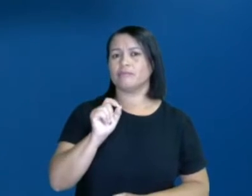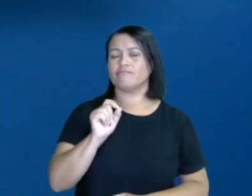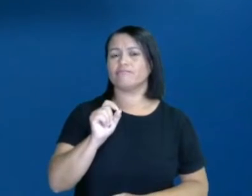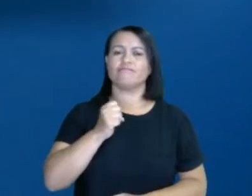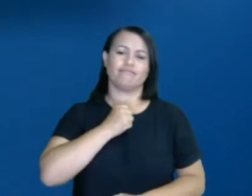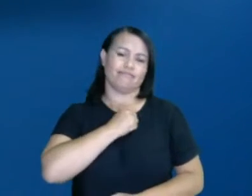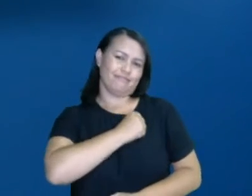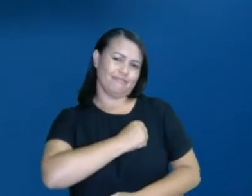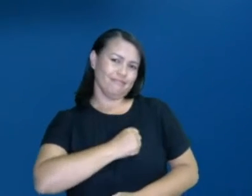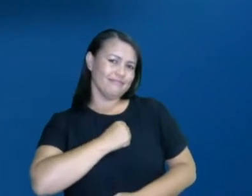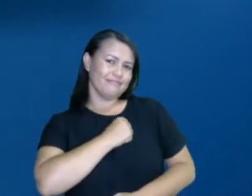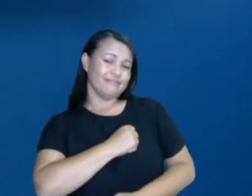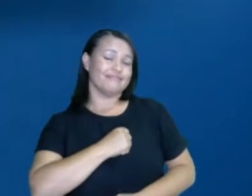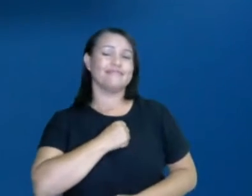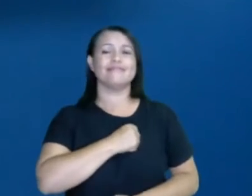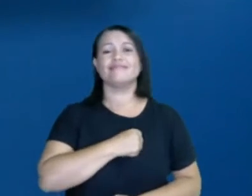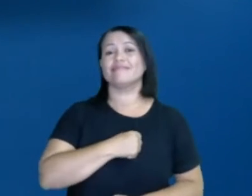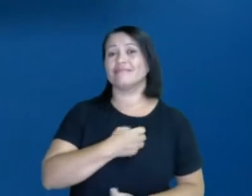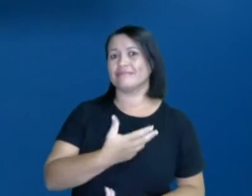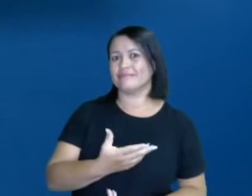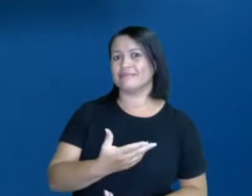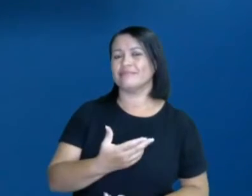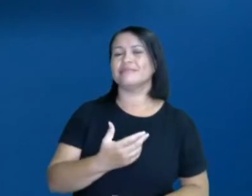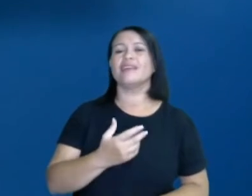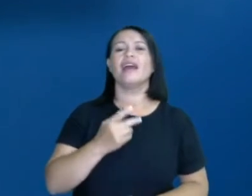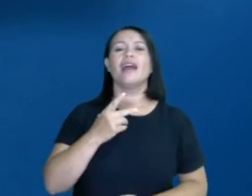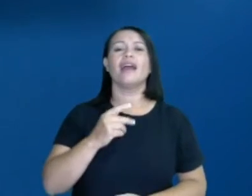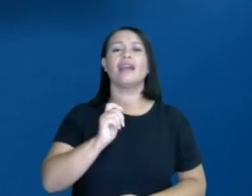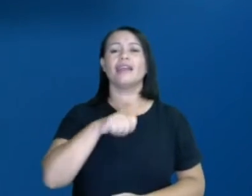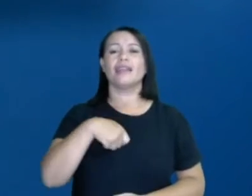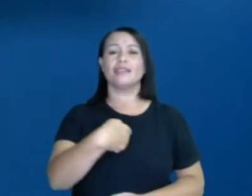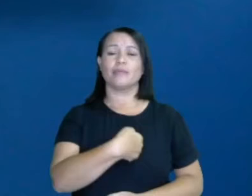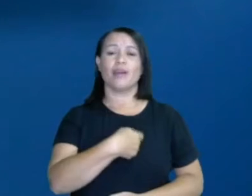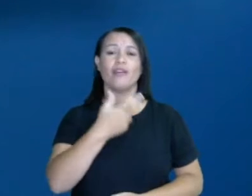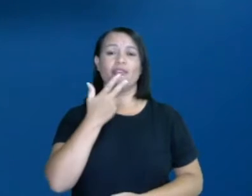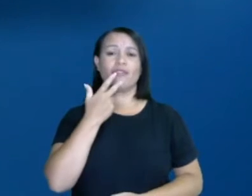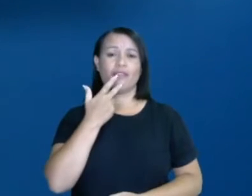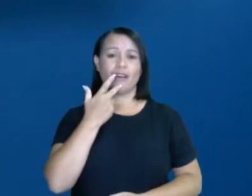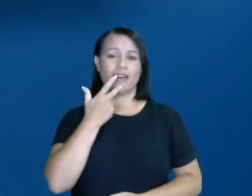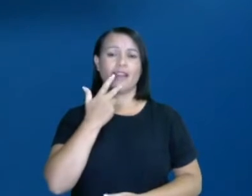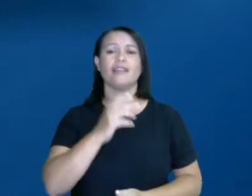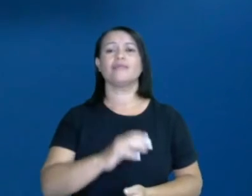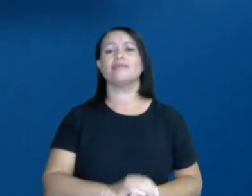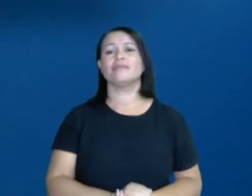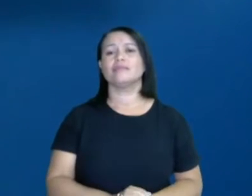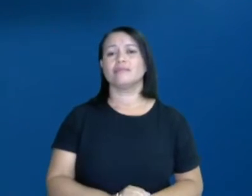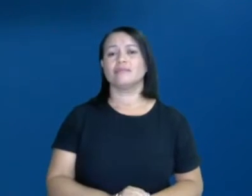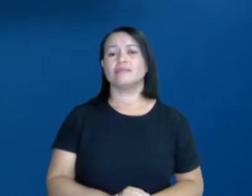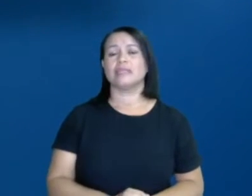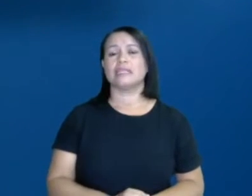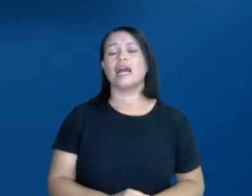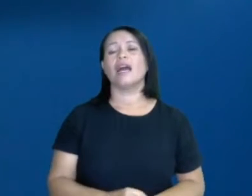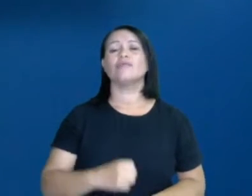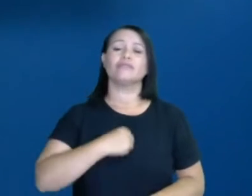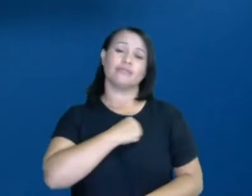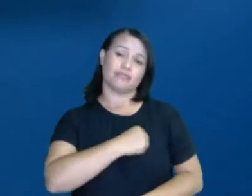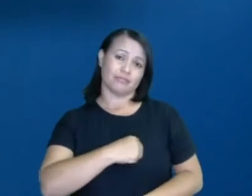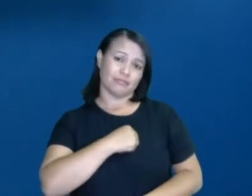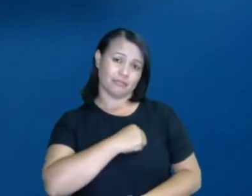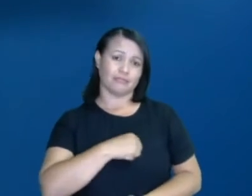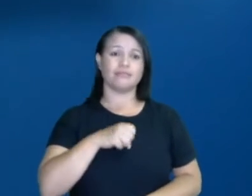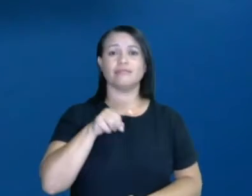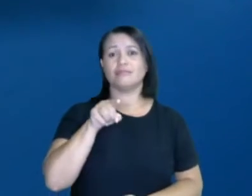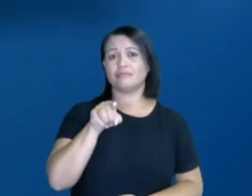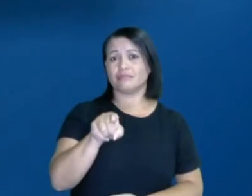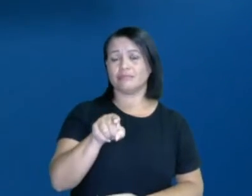com saudade, que sente falta. Em espanhol, a gente diz te echo de menos, ou estou com saudade de